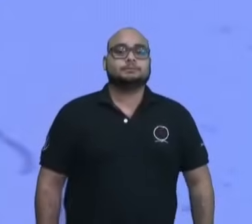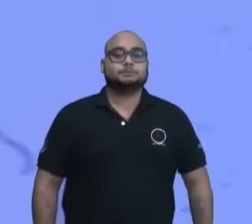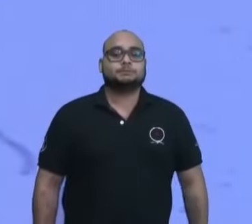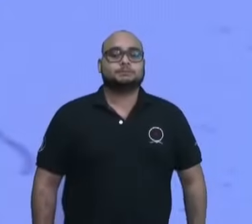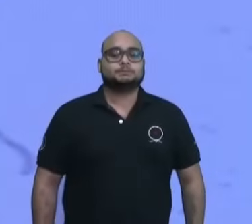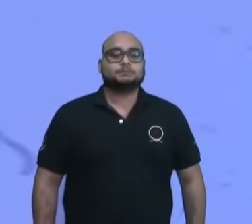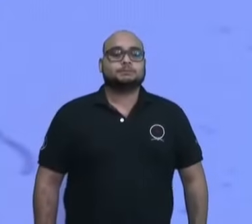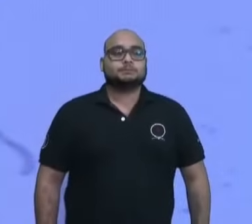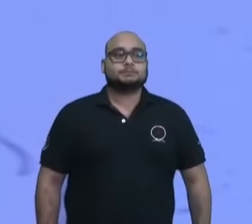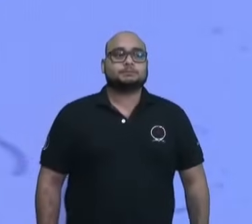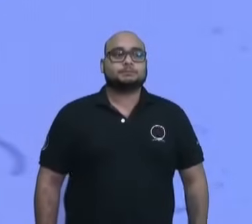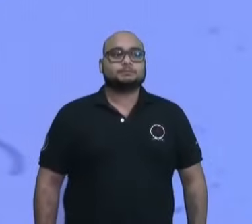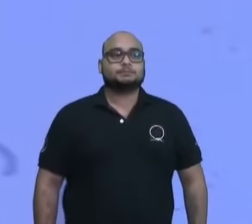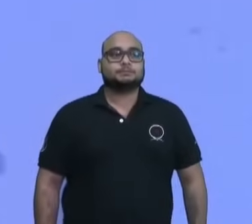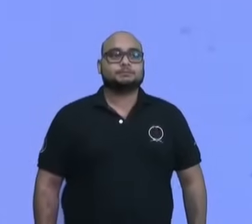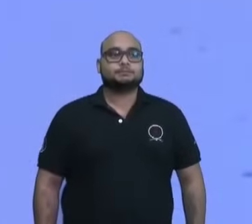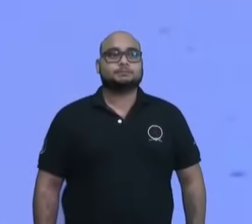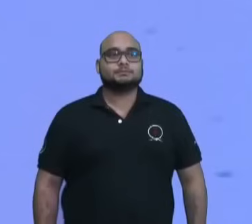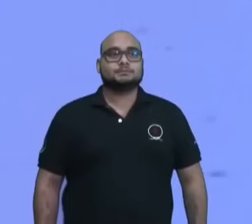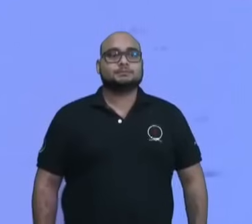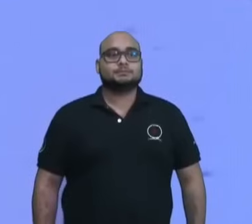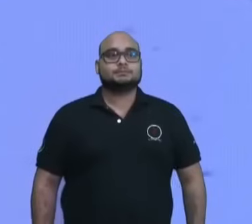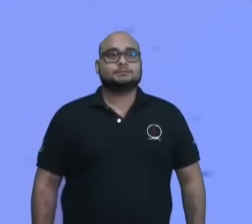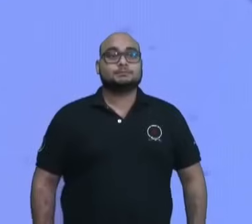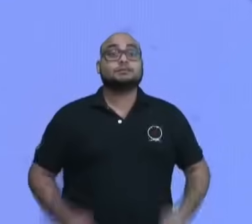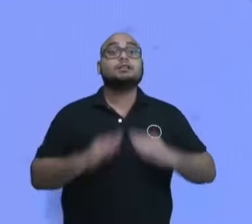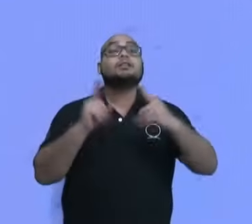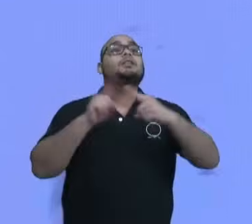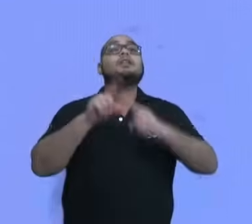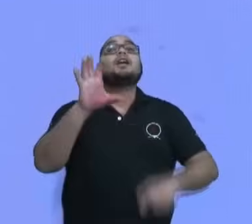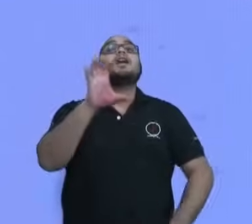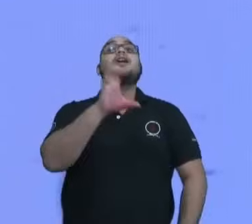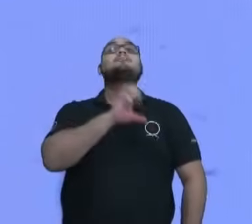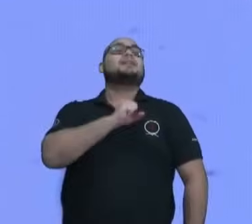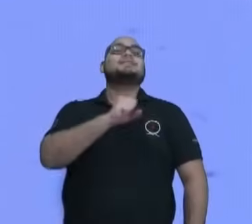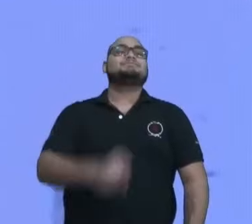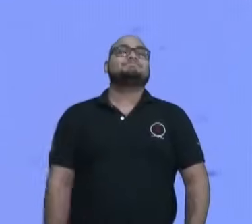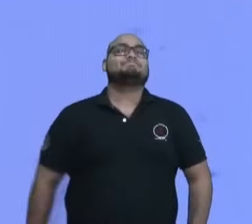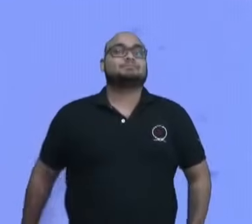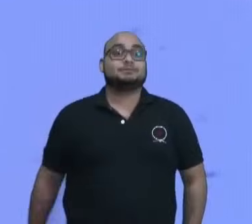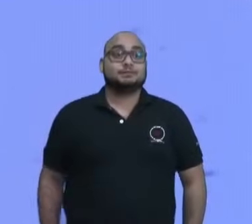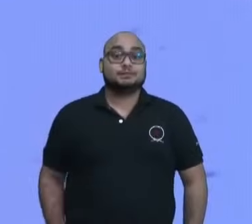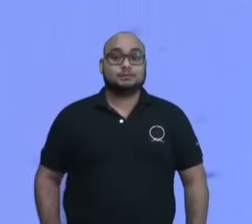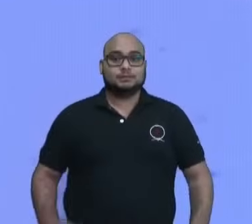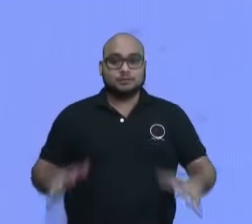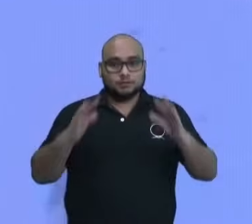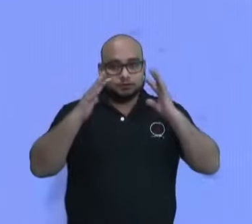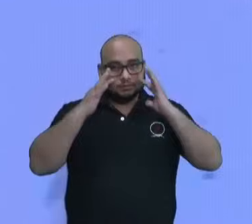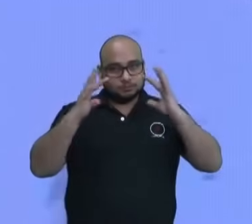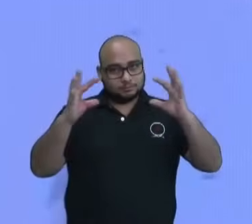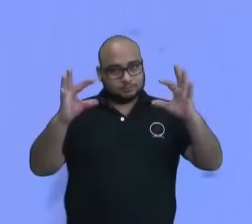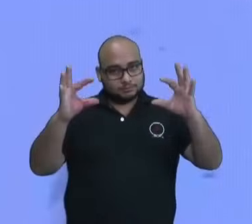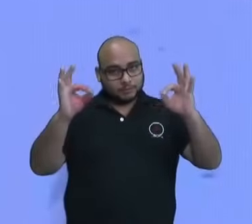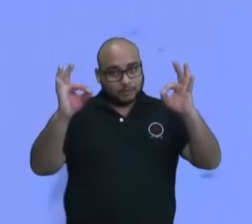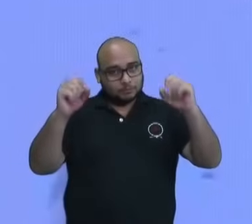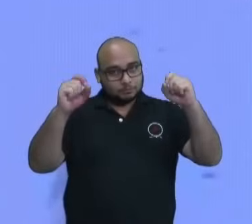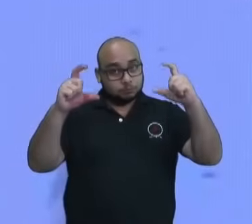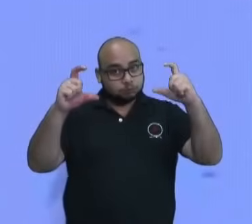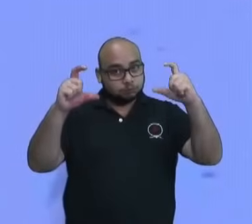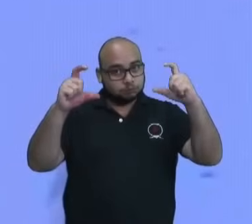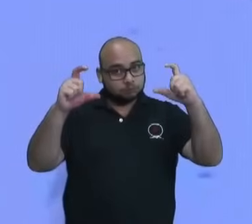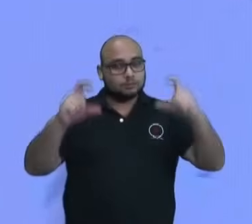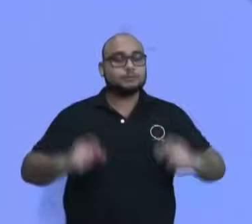batizar amada igreja preste atenção que eu tô te falando Falando para